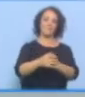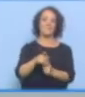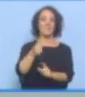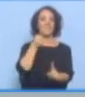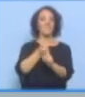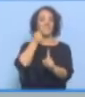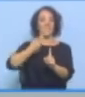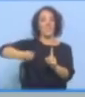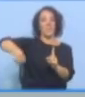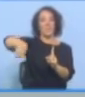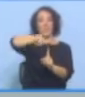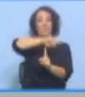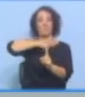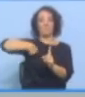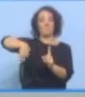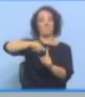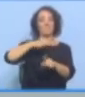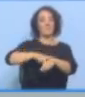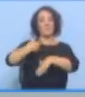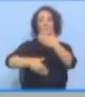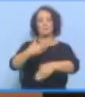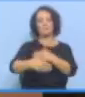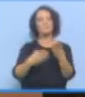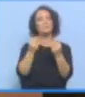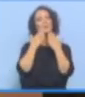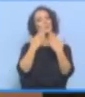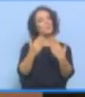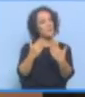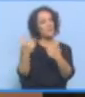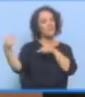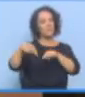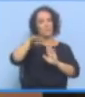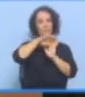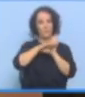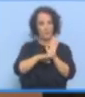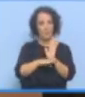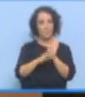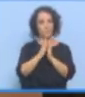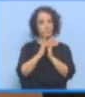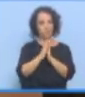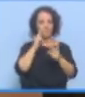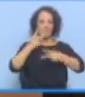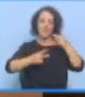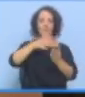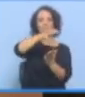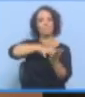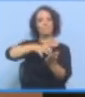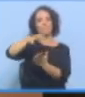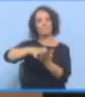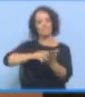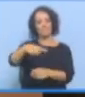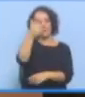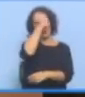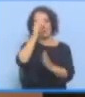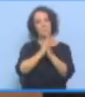enfim, a correr por ele, não é? em todos os tempos. Agradeço-vos terem estado aqui no programa Eclésia a analisar os textos que serão escutados nas Eucaristias deste